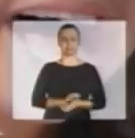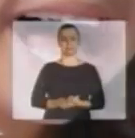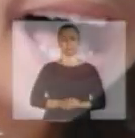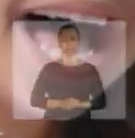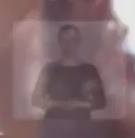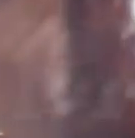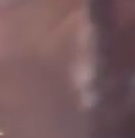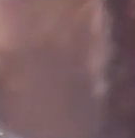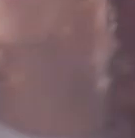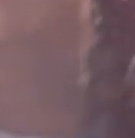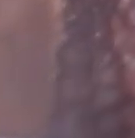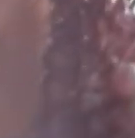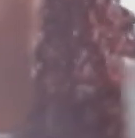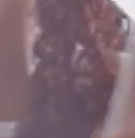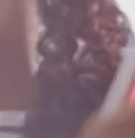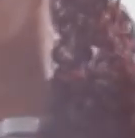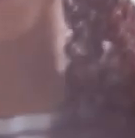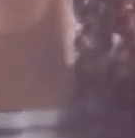com deficiência